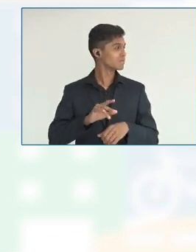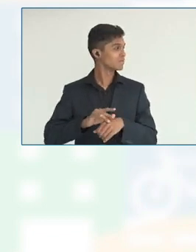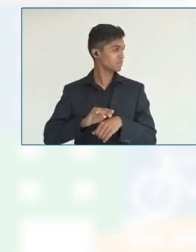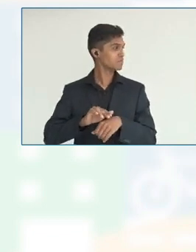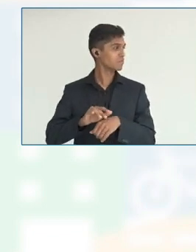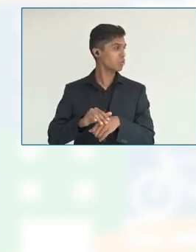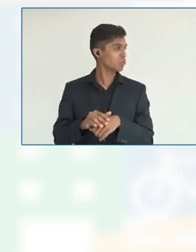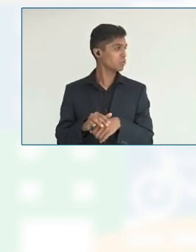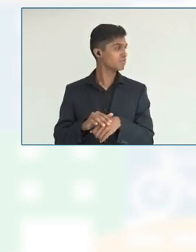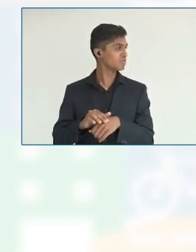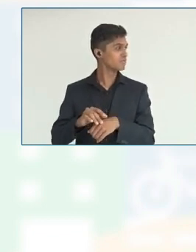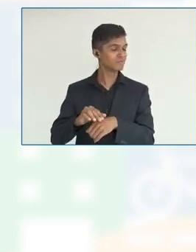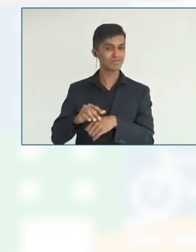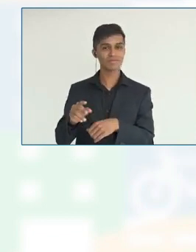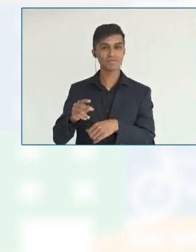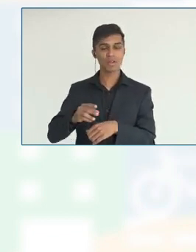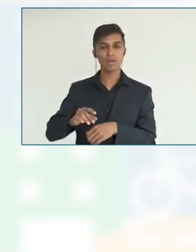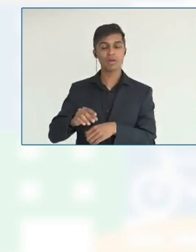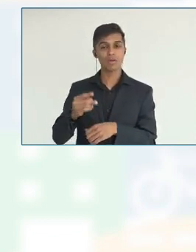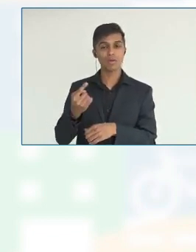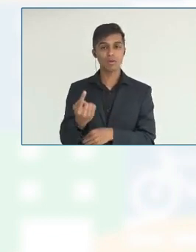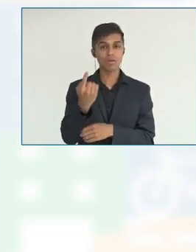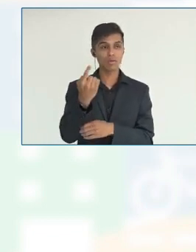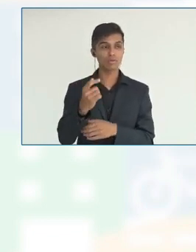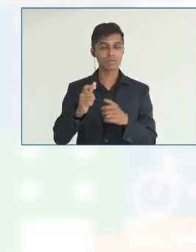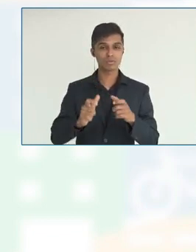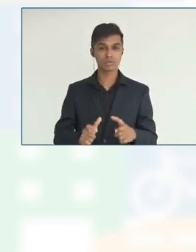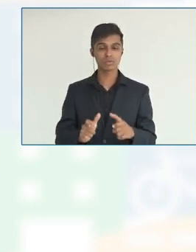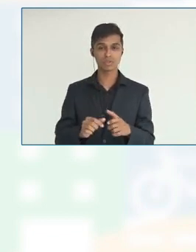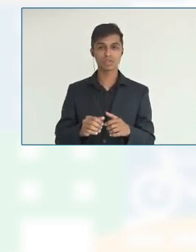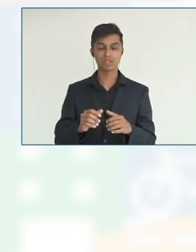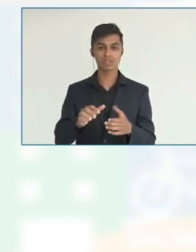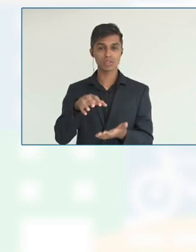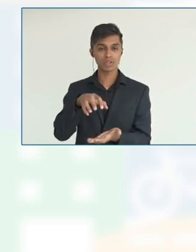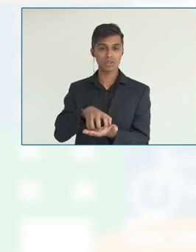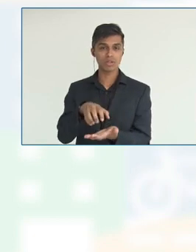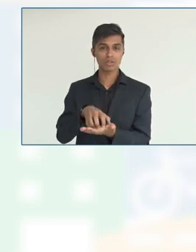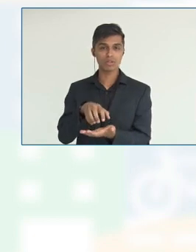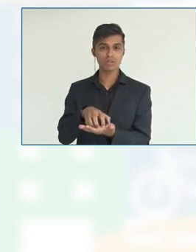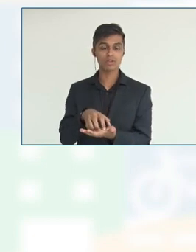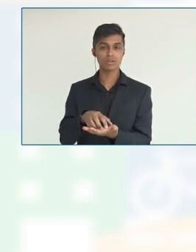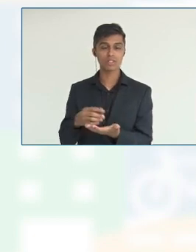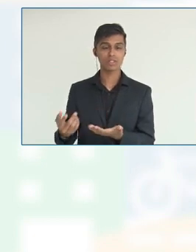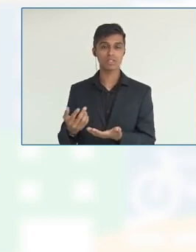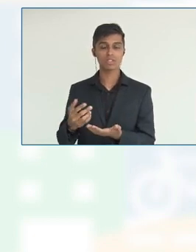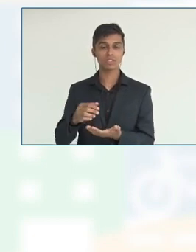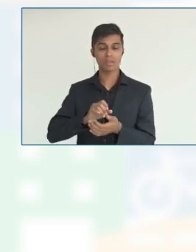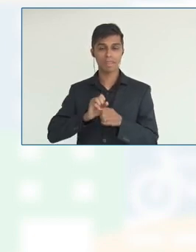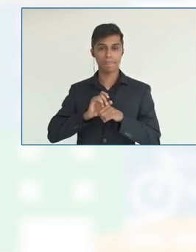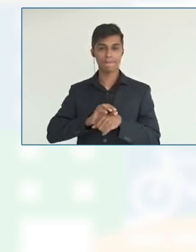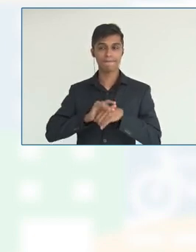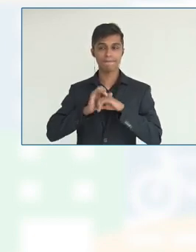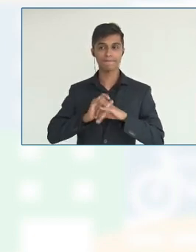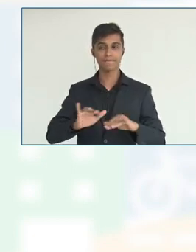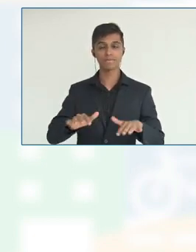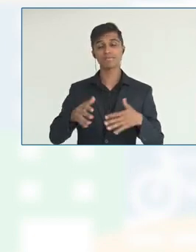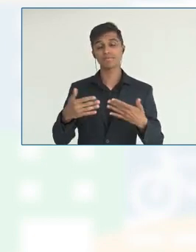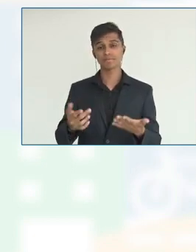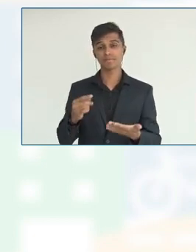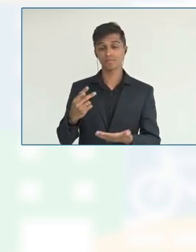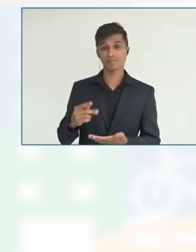uma unidade, né, ele é um núcleo da Divisão de Vigilância Epidemiológica, né, que por sua vez